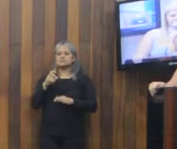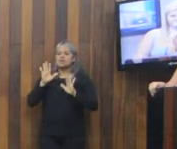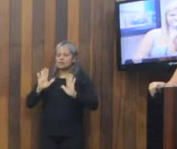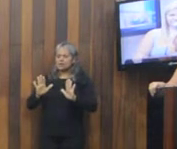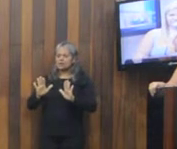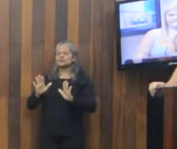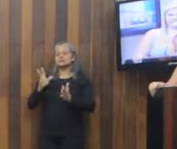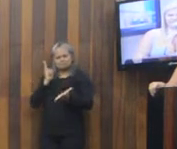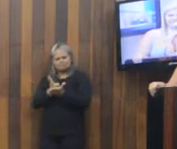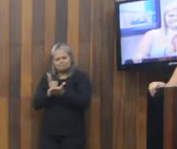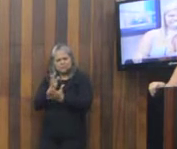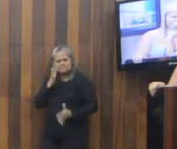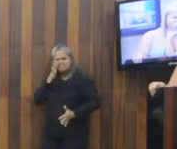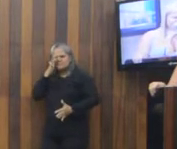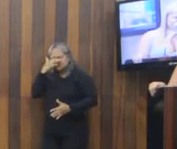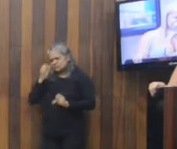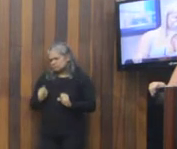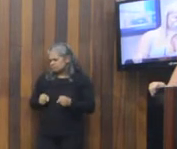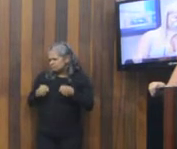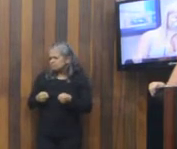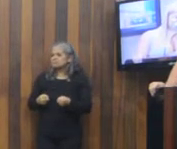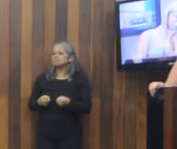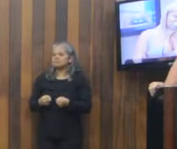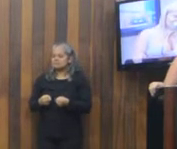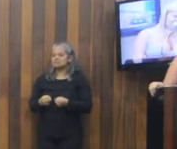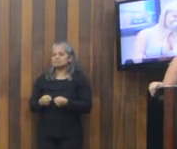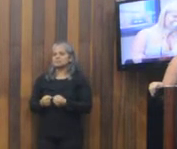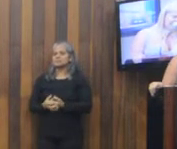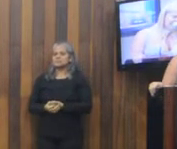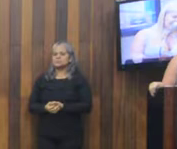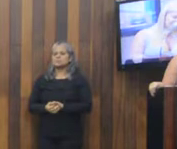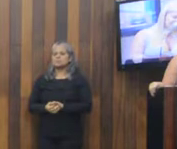mas a gente está fazendo o diferencial.